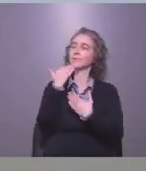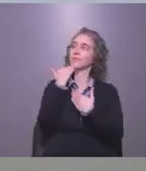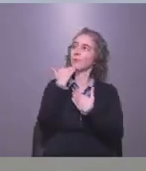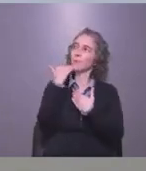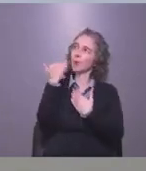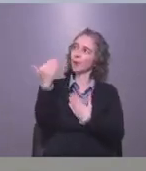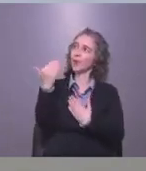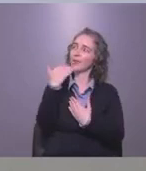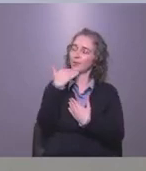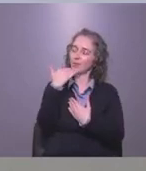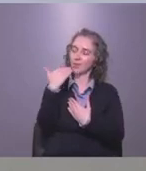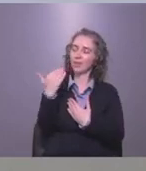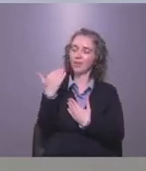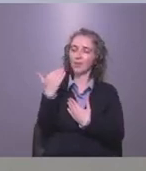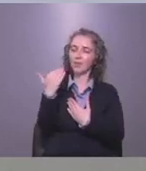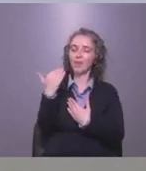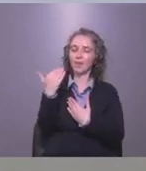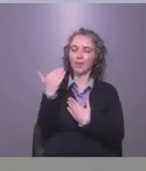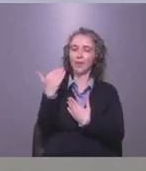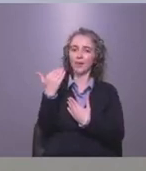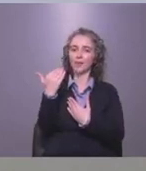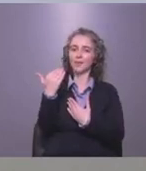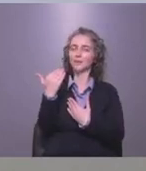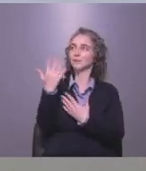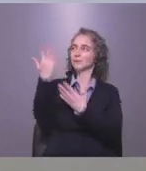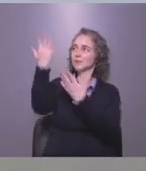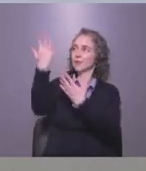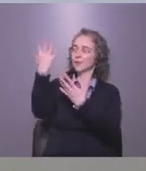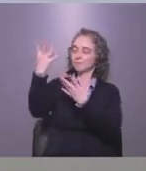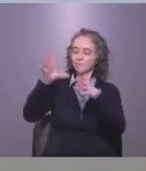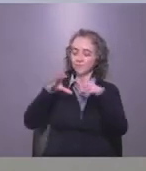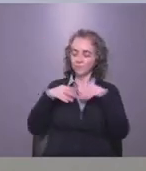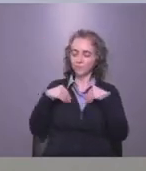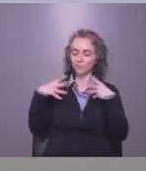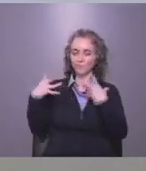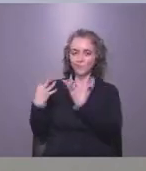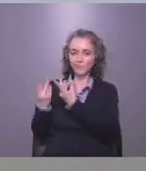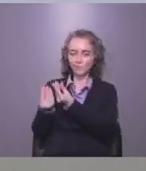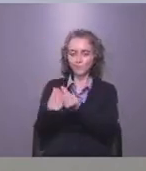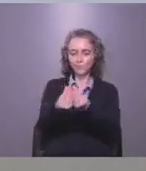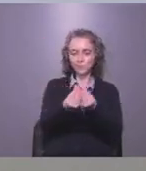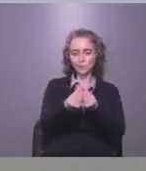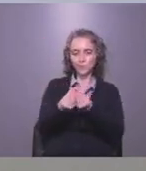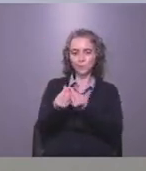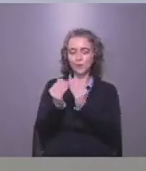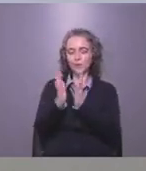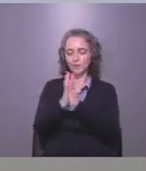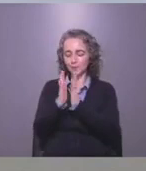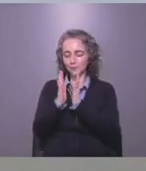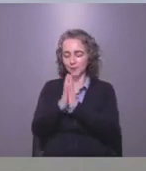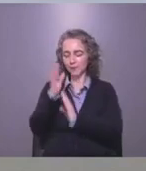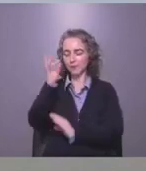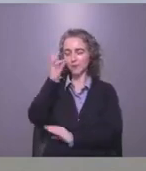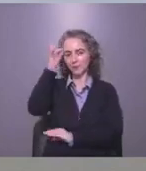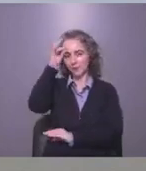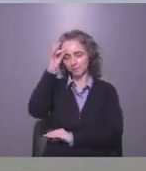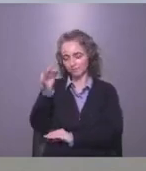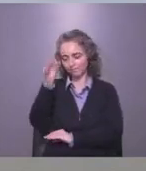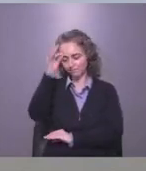graças, porque nos admitistes à vossa presença para vos servir nestes